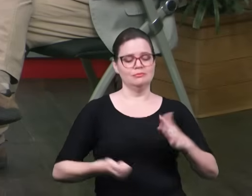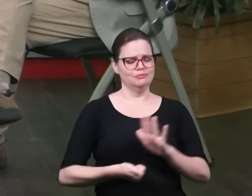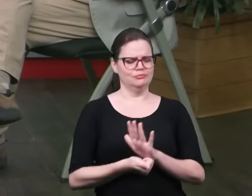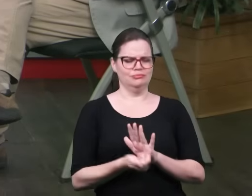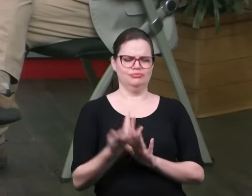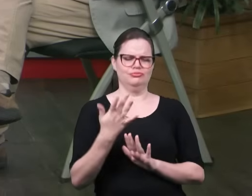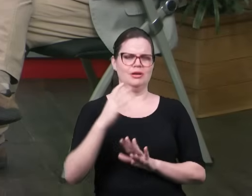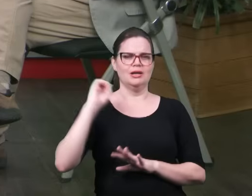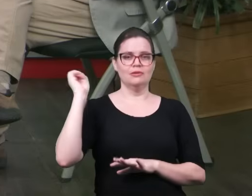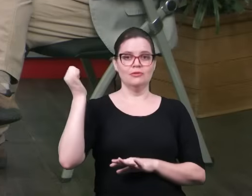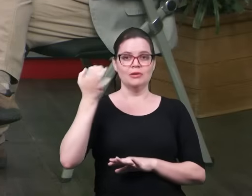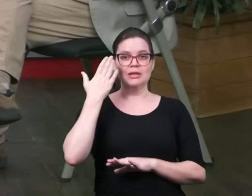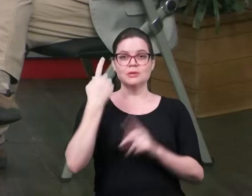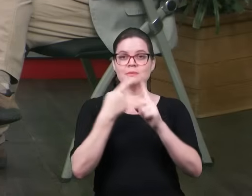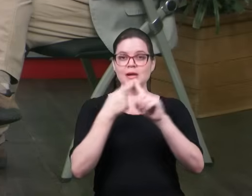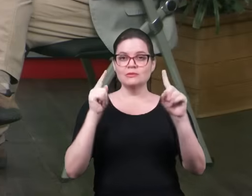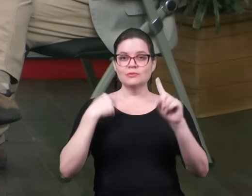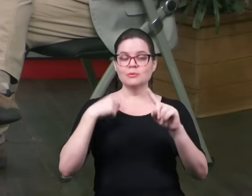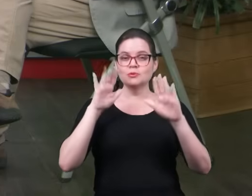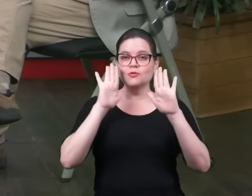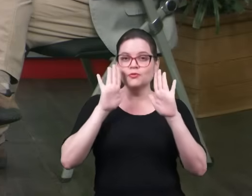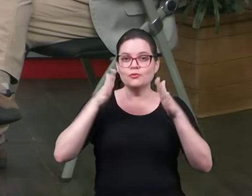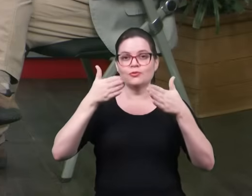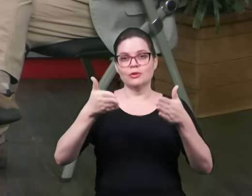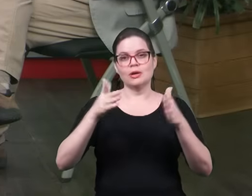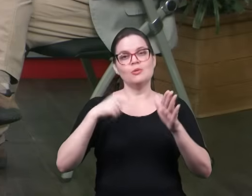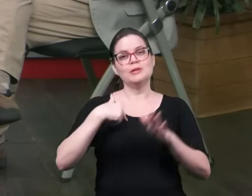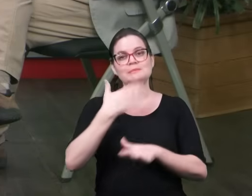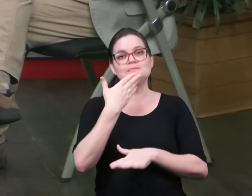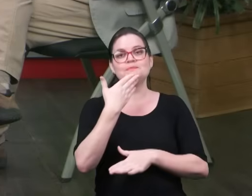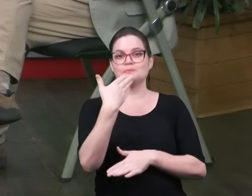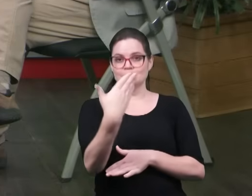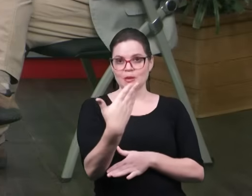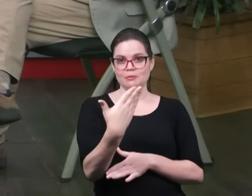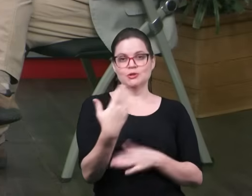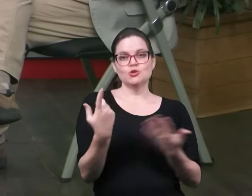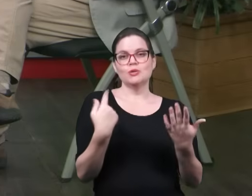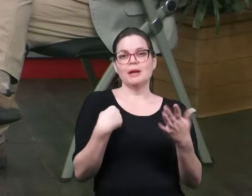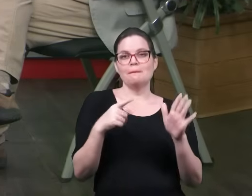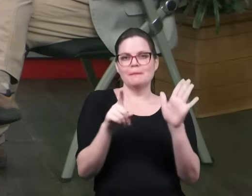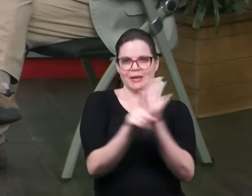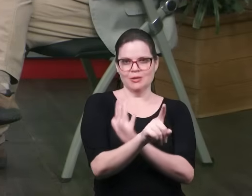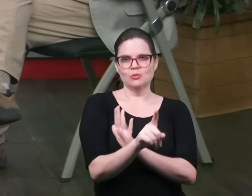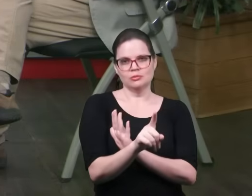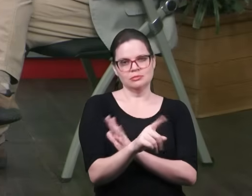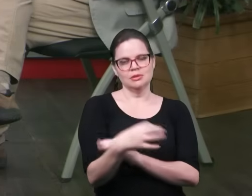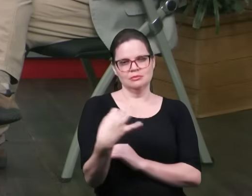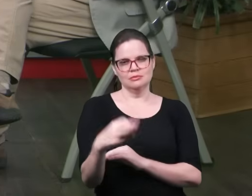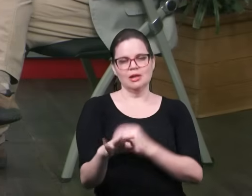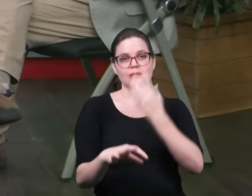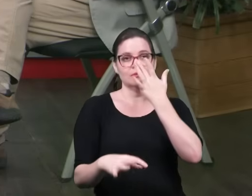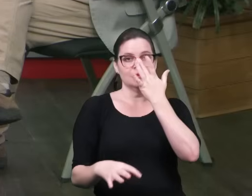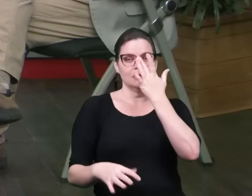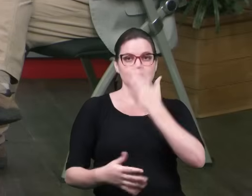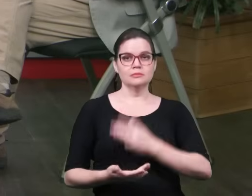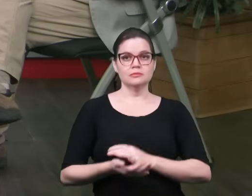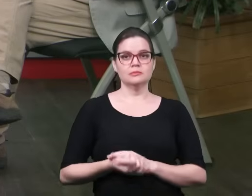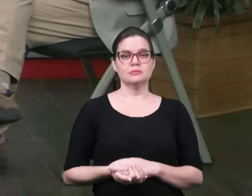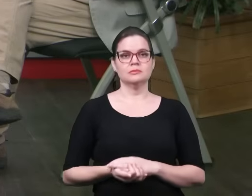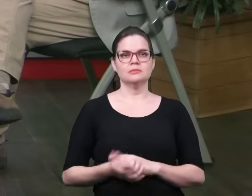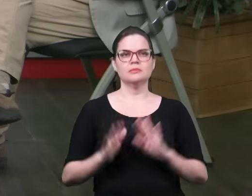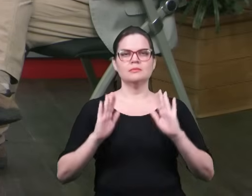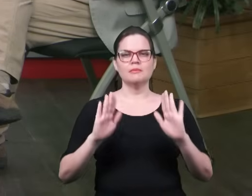naturalmente nos concentrar naquilo que foi a pergunta apresentada. Mas só